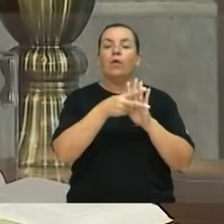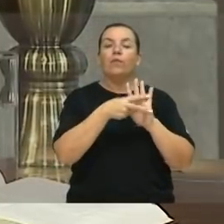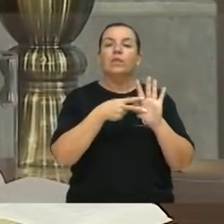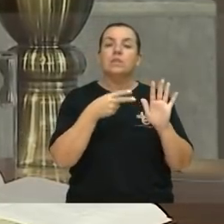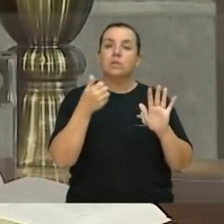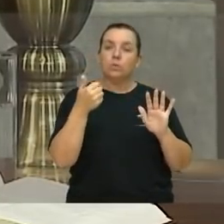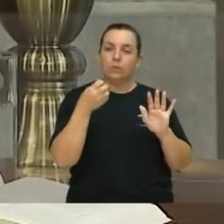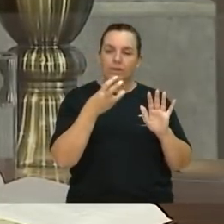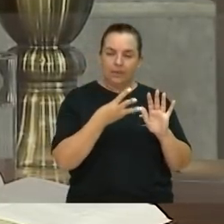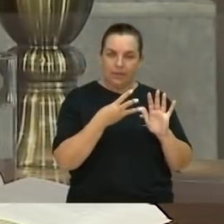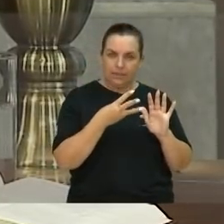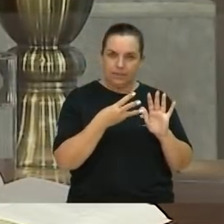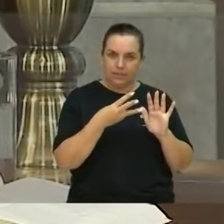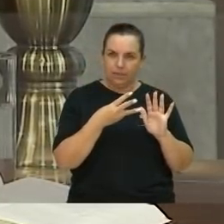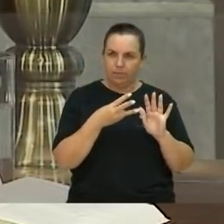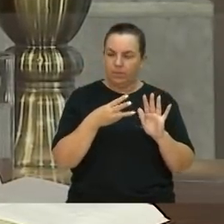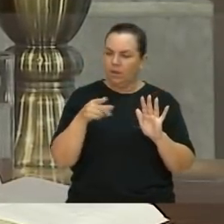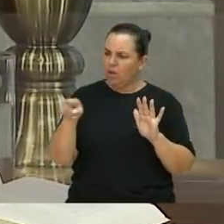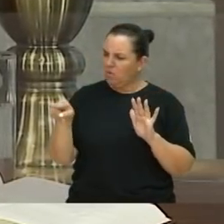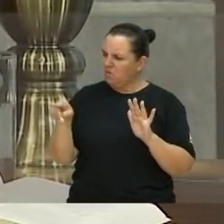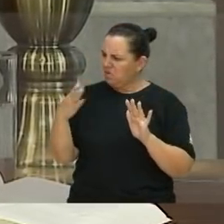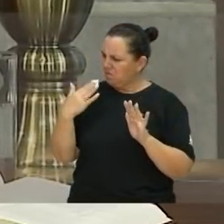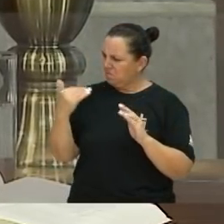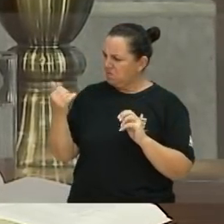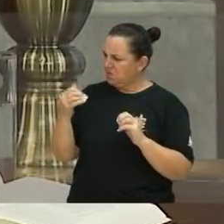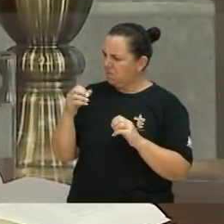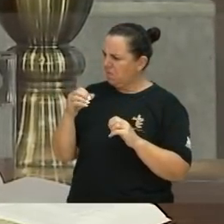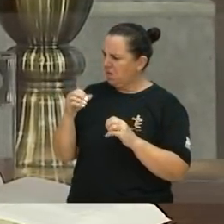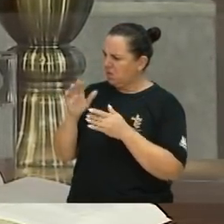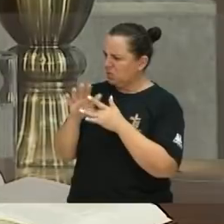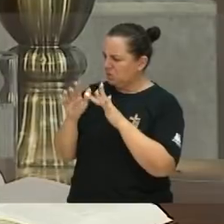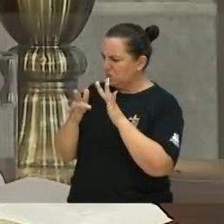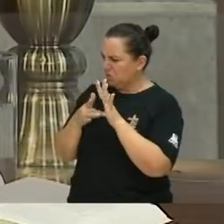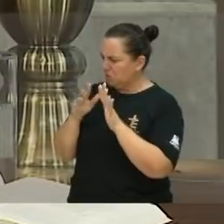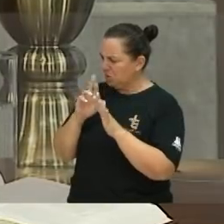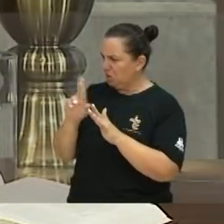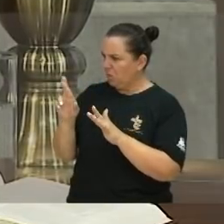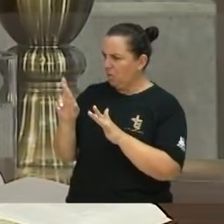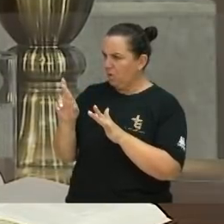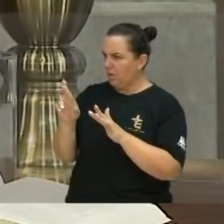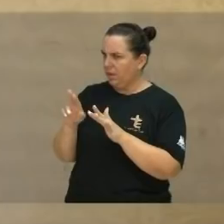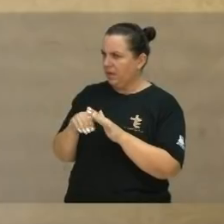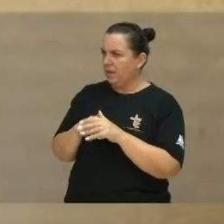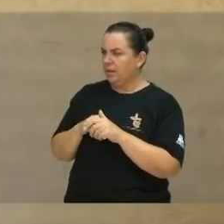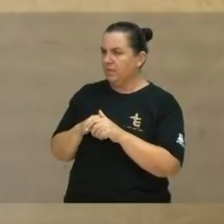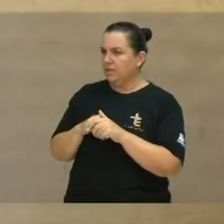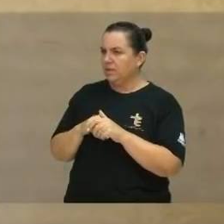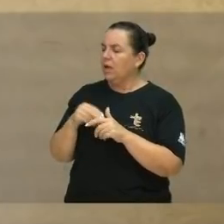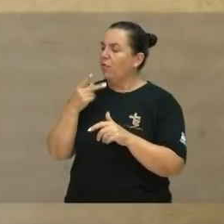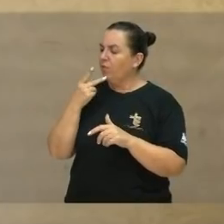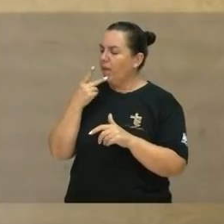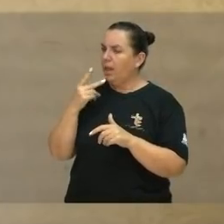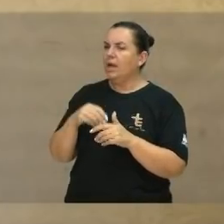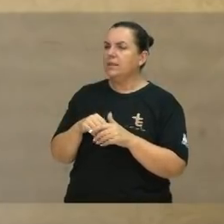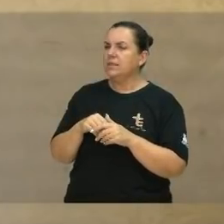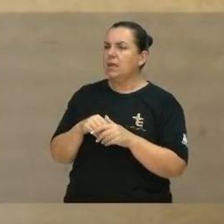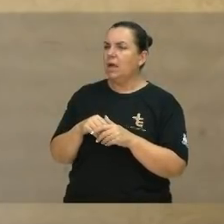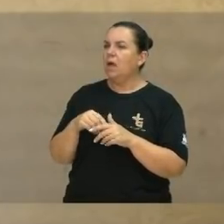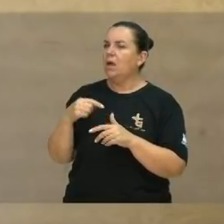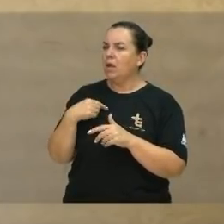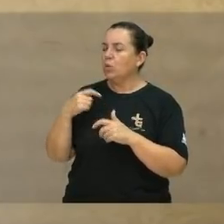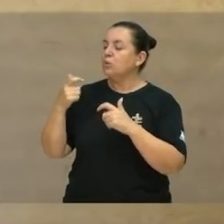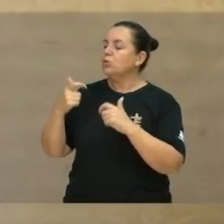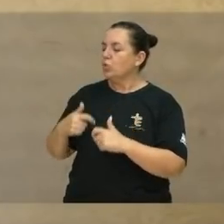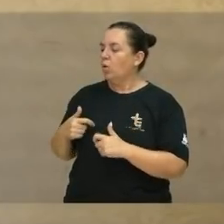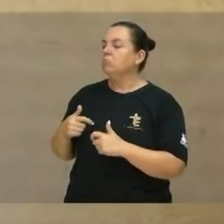versículo 13 vós me chamais de mestre e senhor pode acompanhar aí na tela e dizeis bem pois